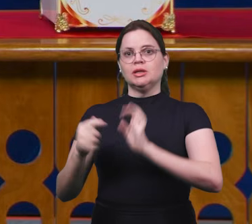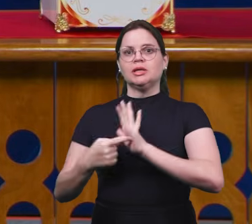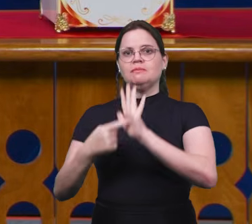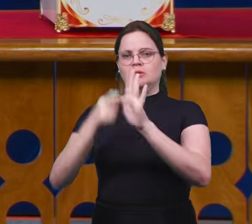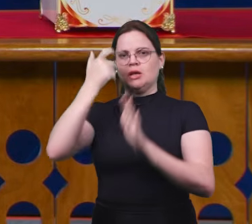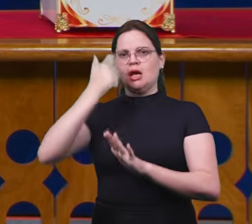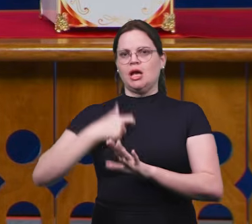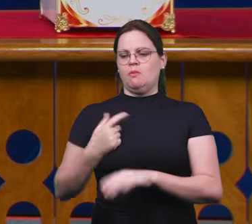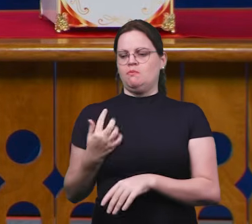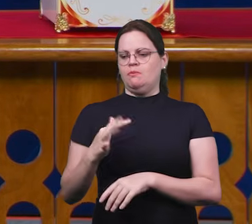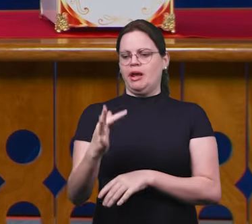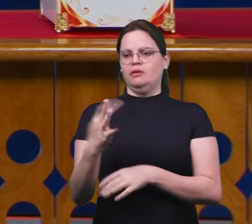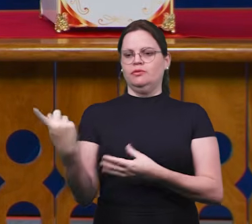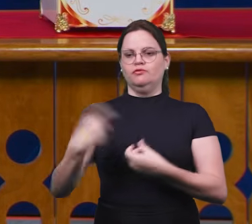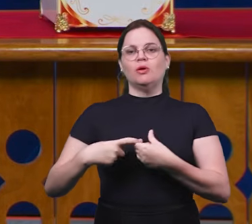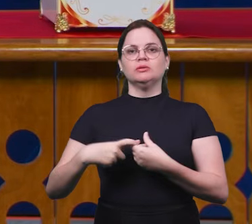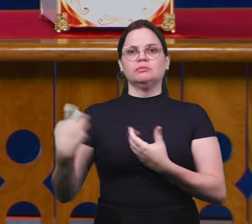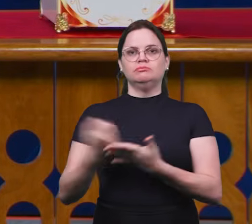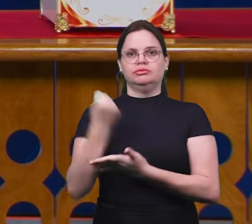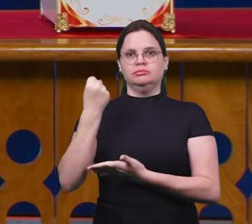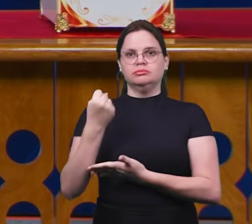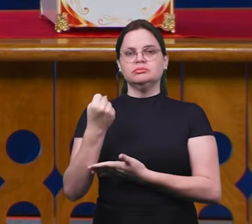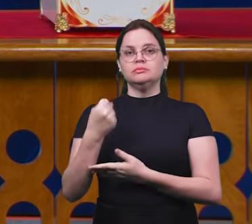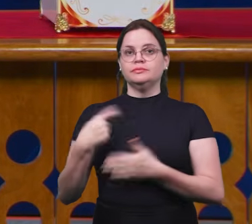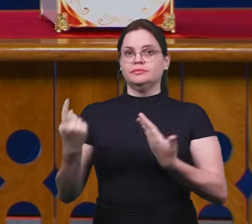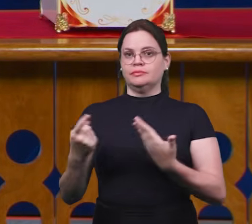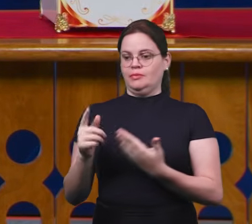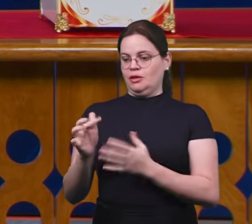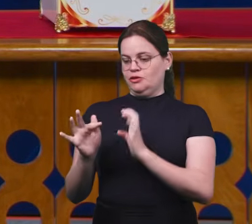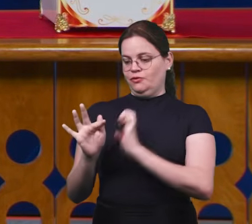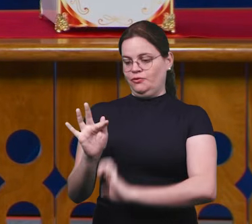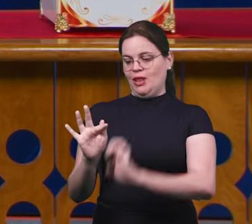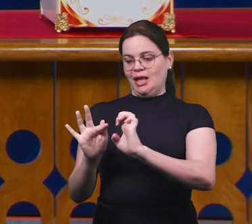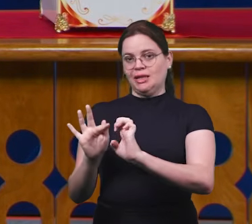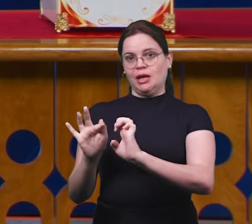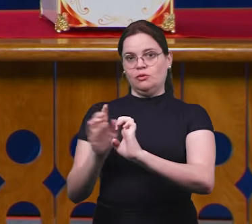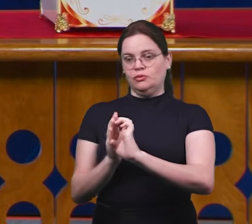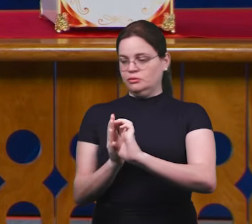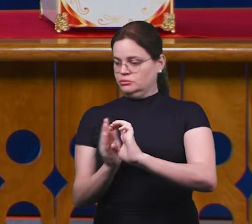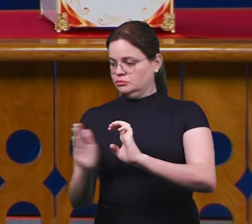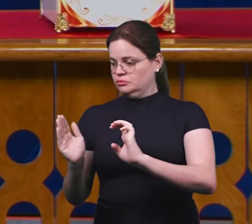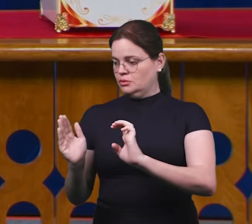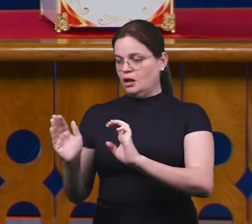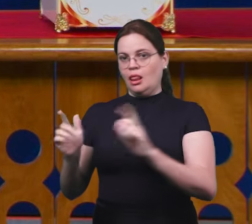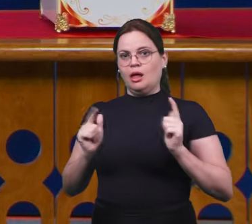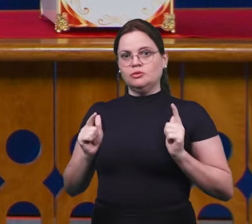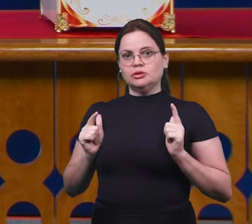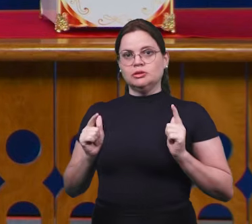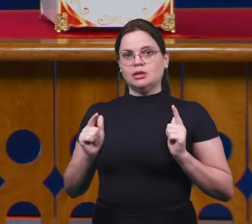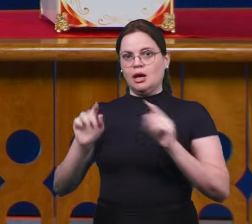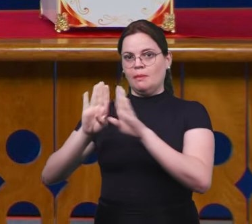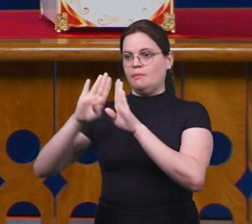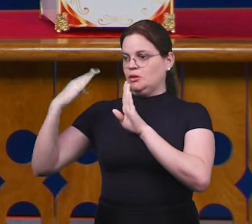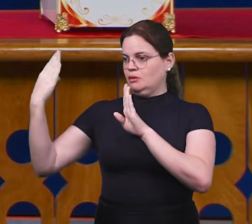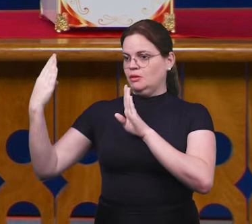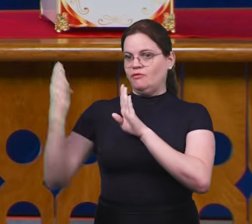breve. Então, dali de Filadélfia para frente, essa porta se abriu e ela não vai se fechar. Por